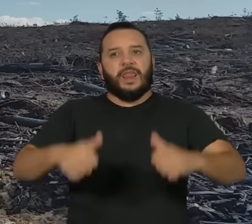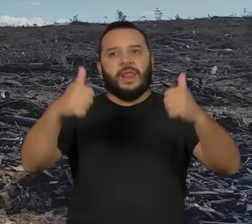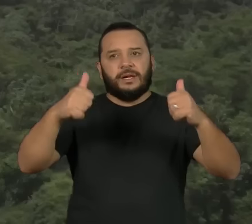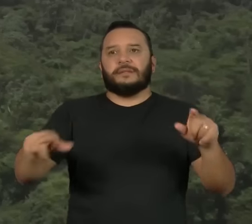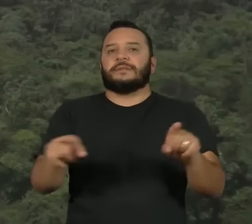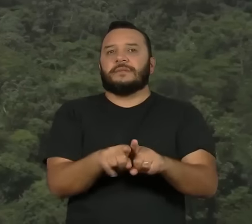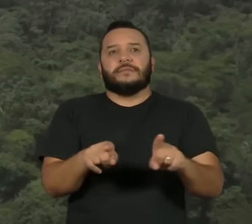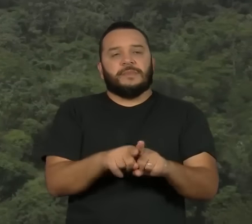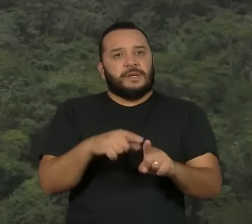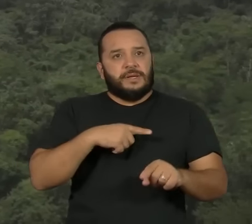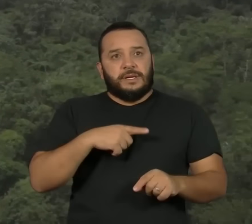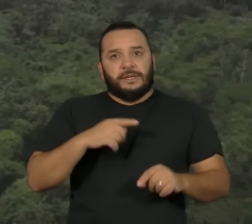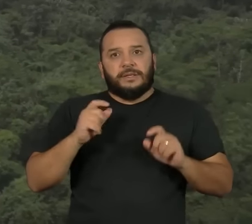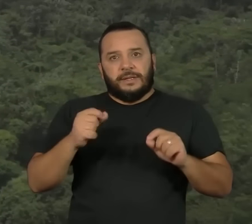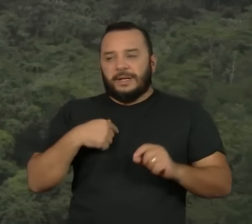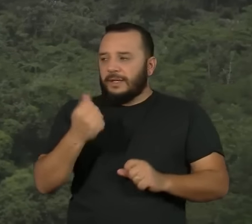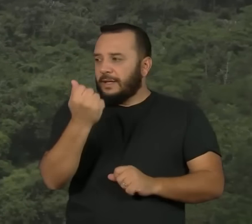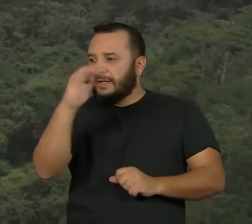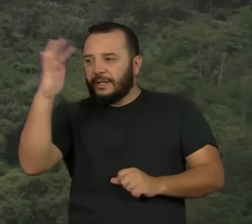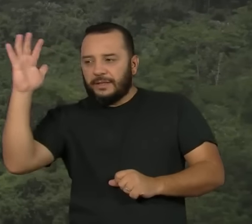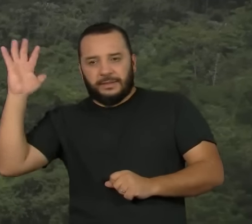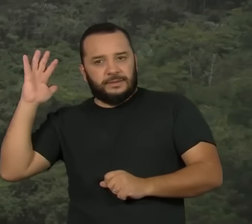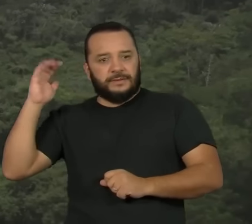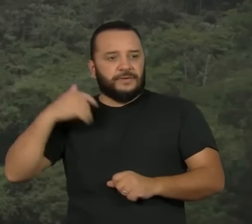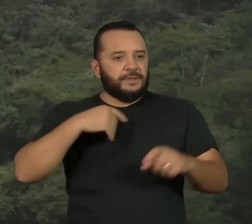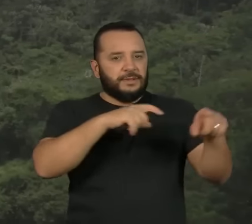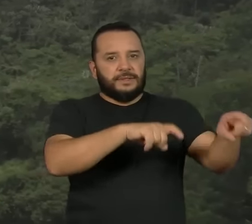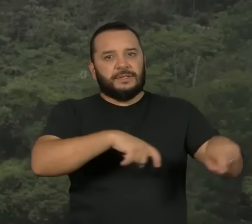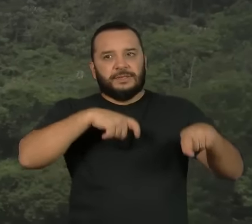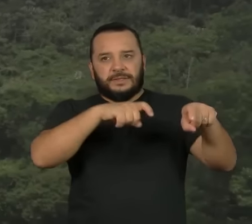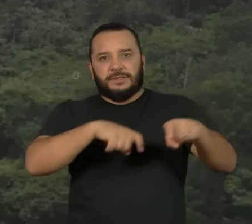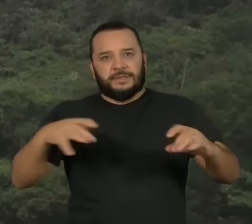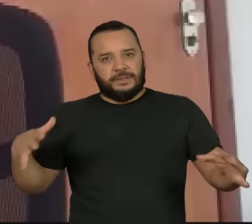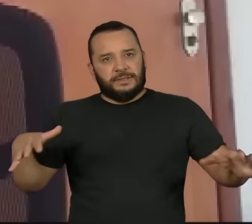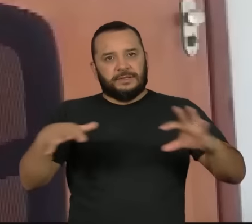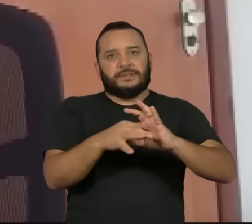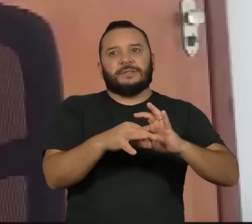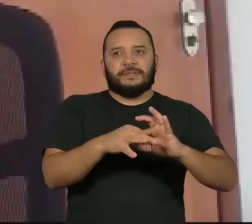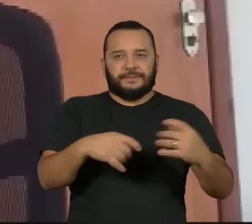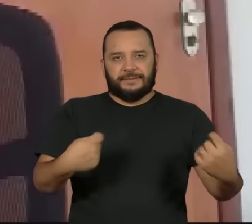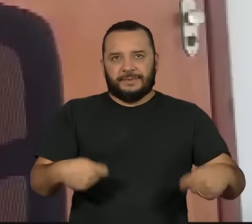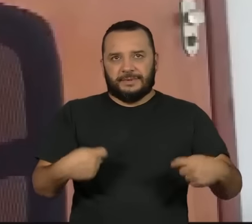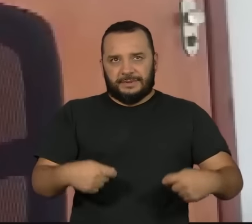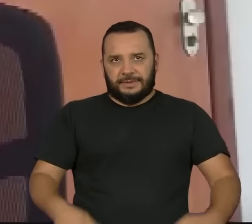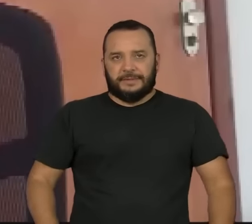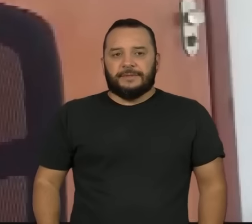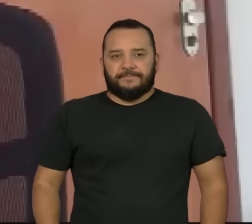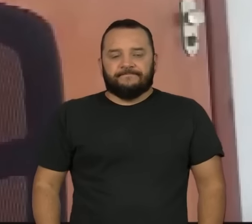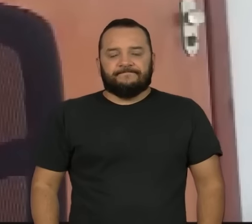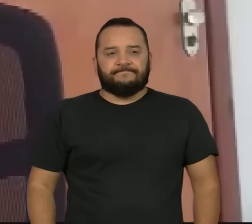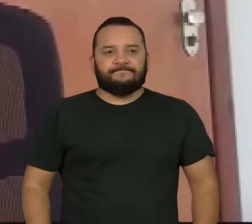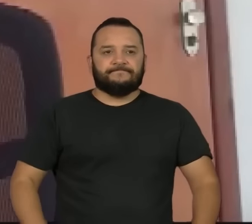de sistemas que integrem lavouras e florestas. As práticas continuam as mesmas,